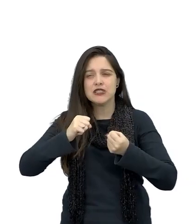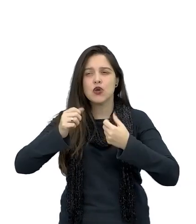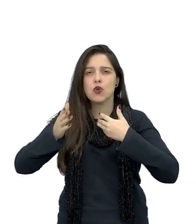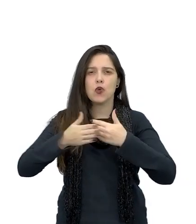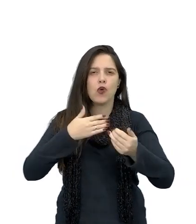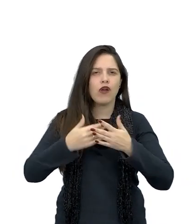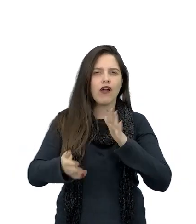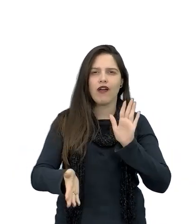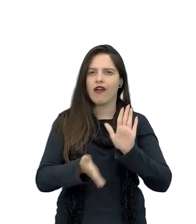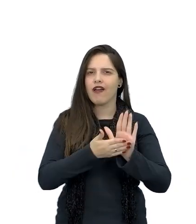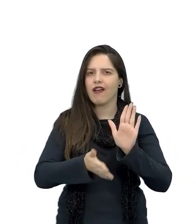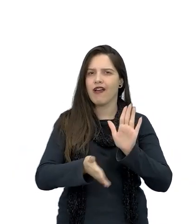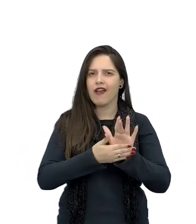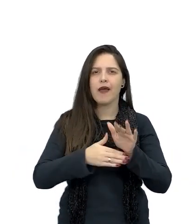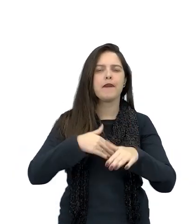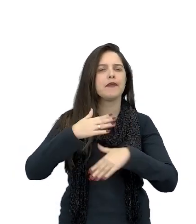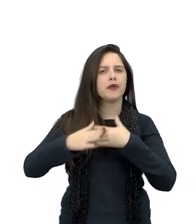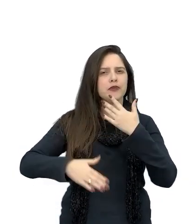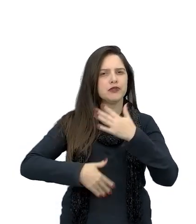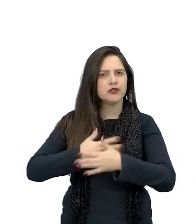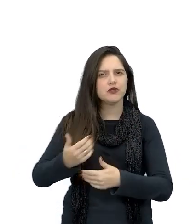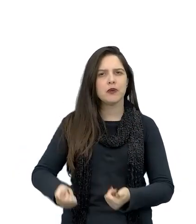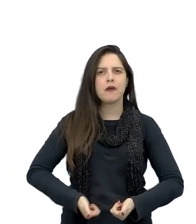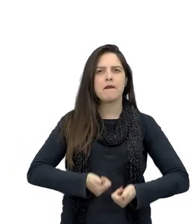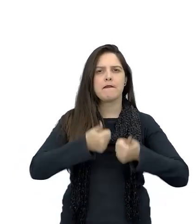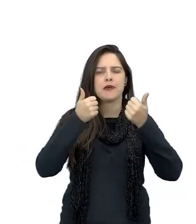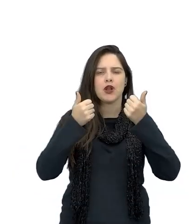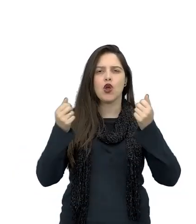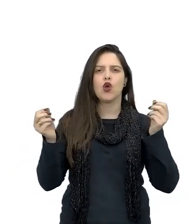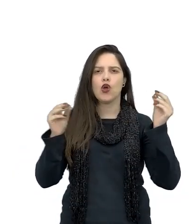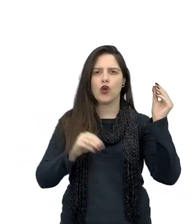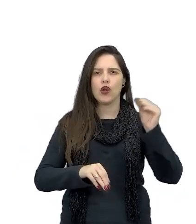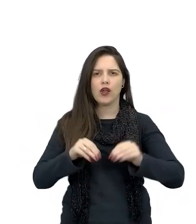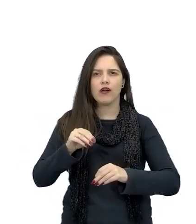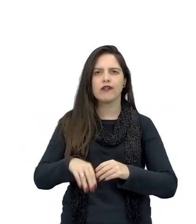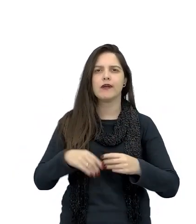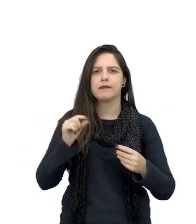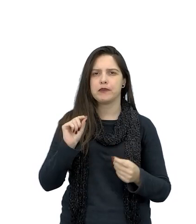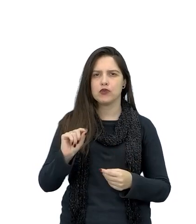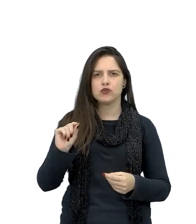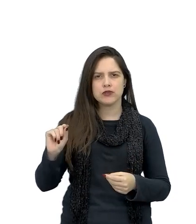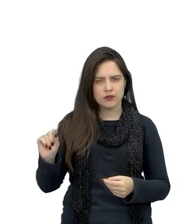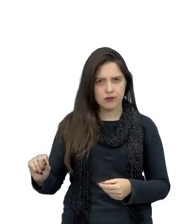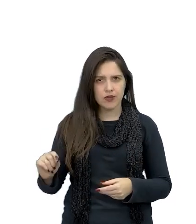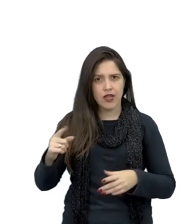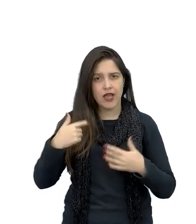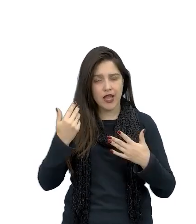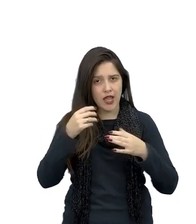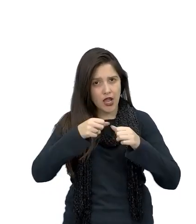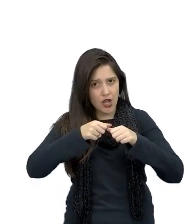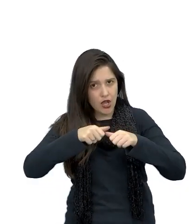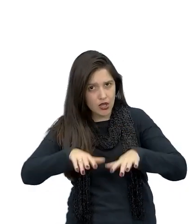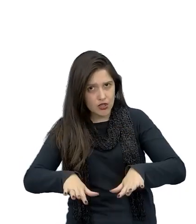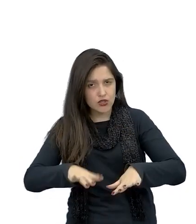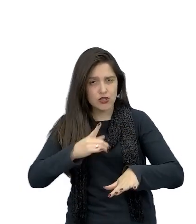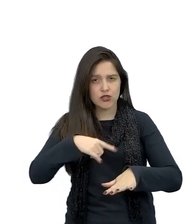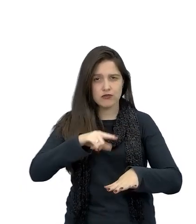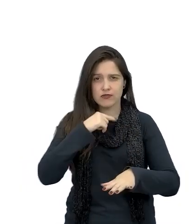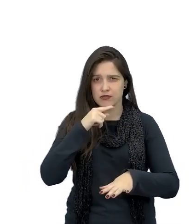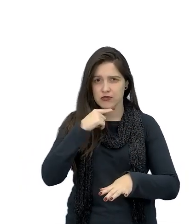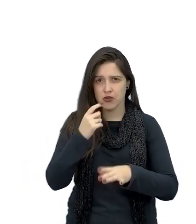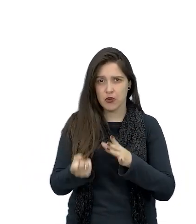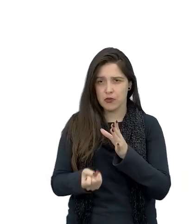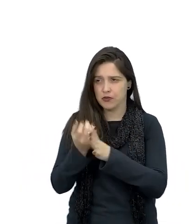proposto, que é produzir o final da lenda com foco na pontuação. Ao planejar o que irão produzir, seja